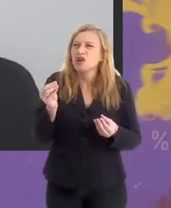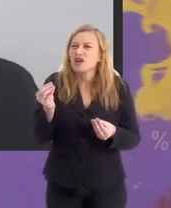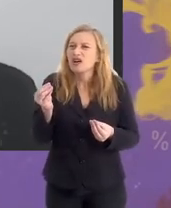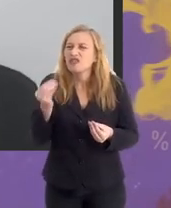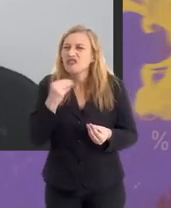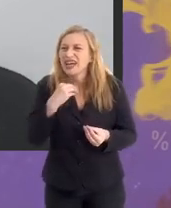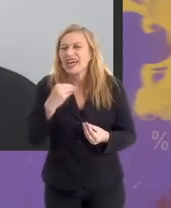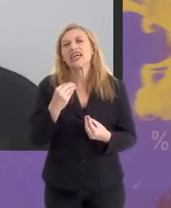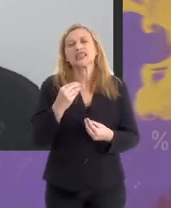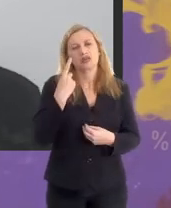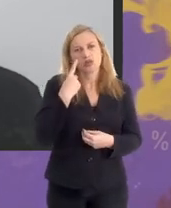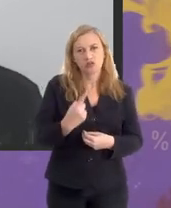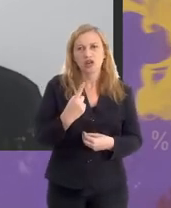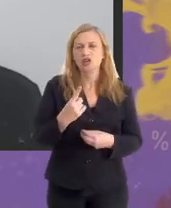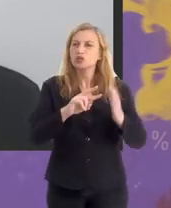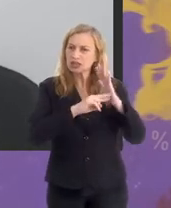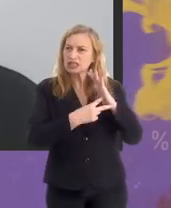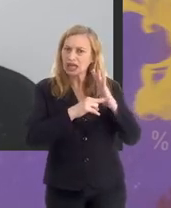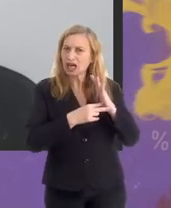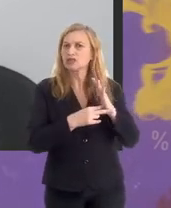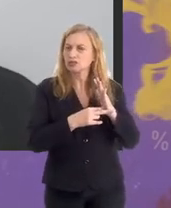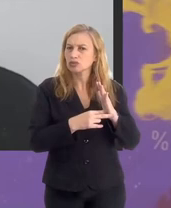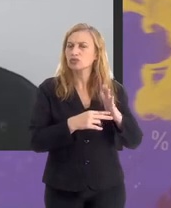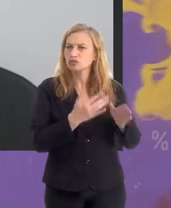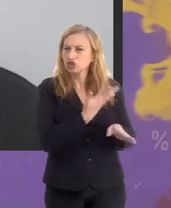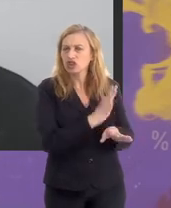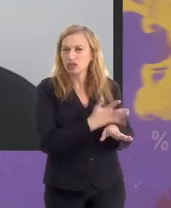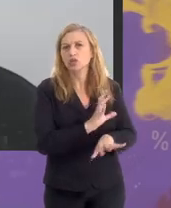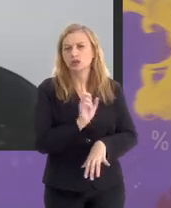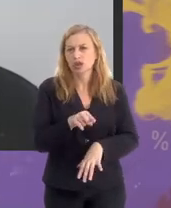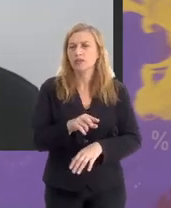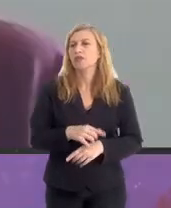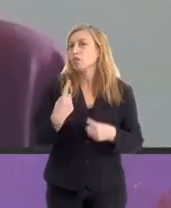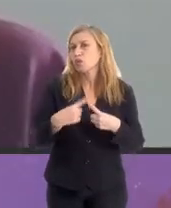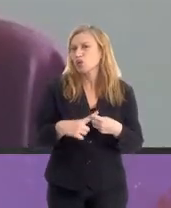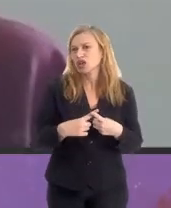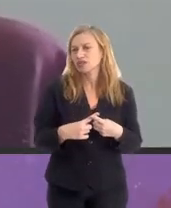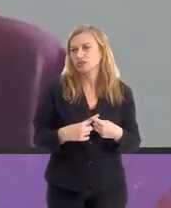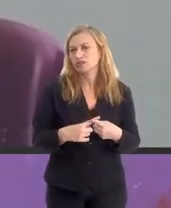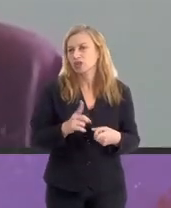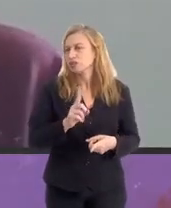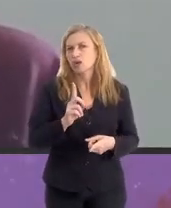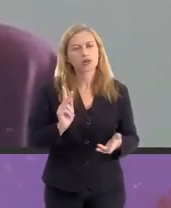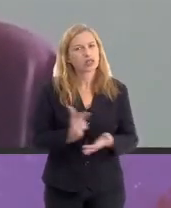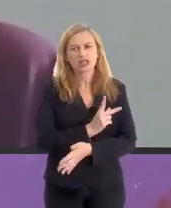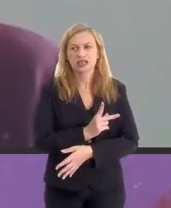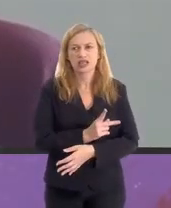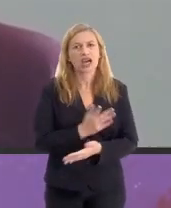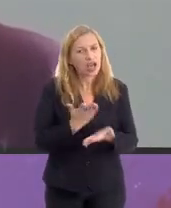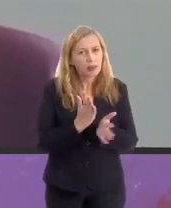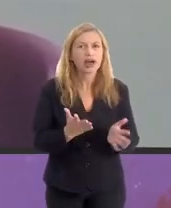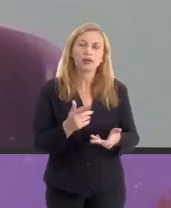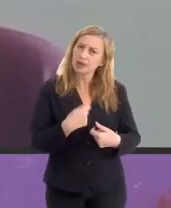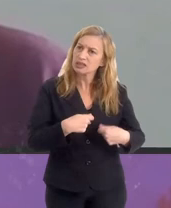é falta uma é uma fragilidade para eu ver no sindicato dos treinadores porque isso já não